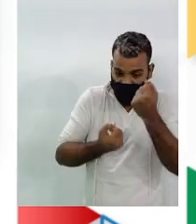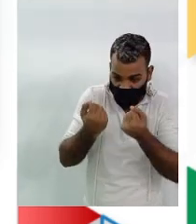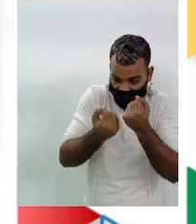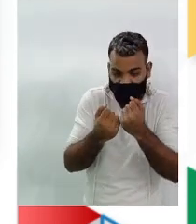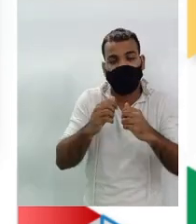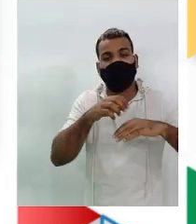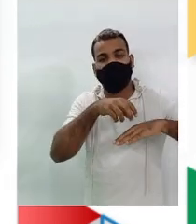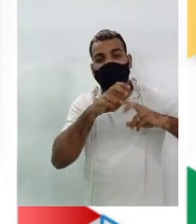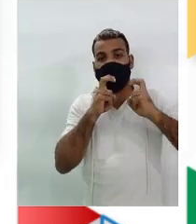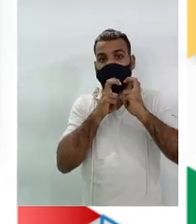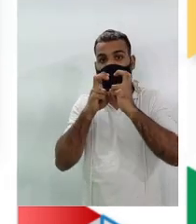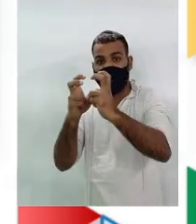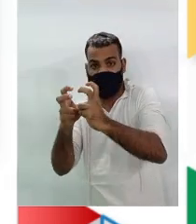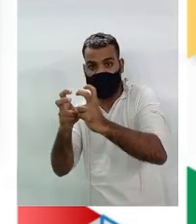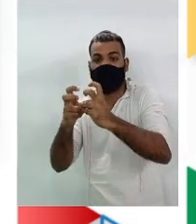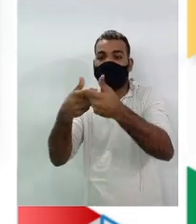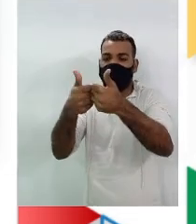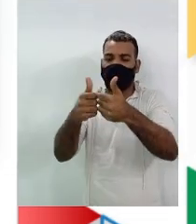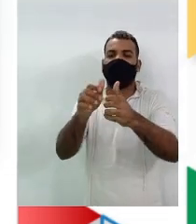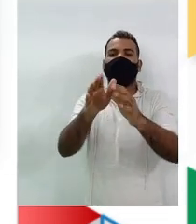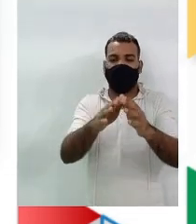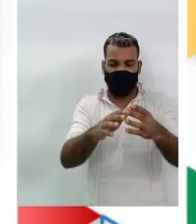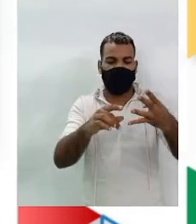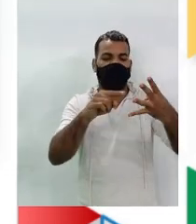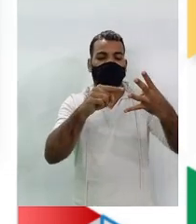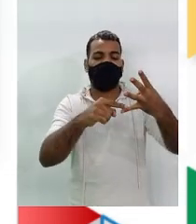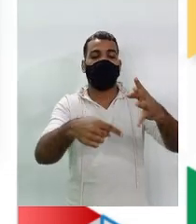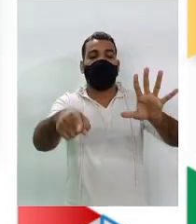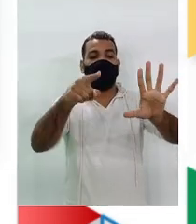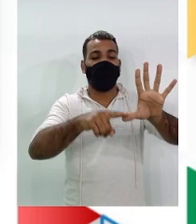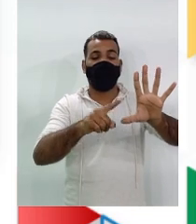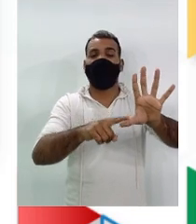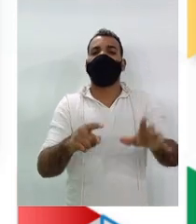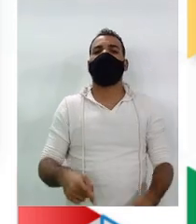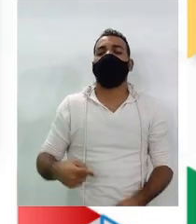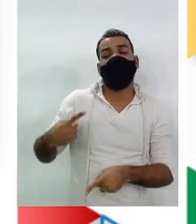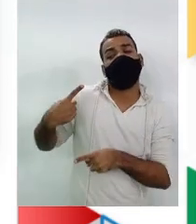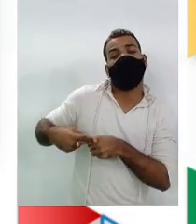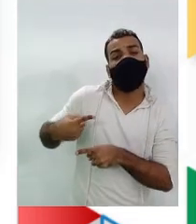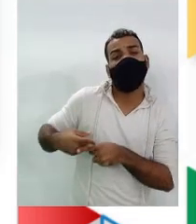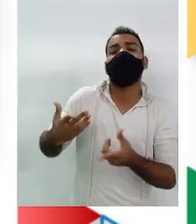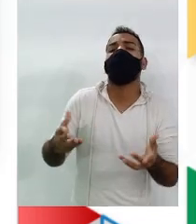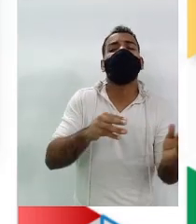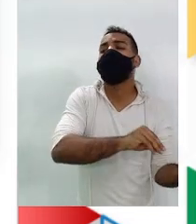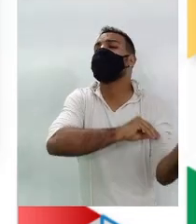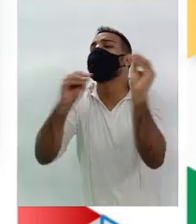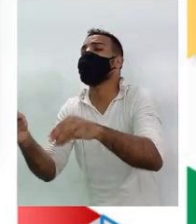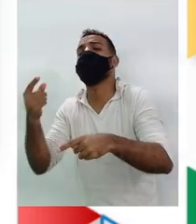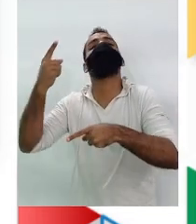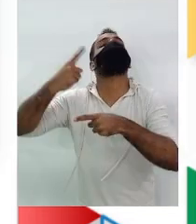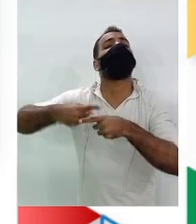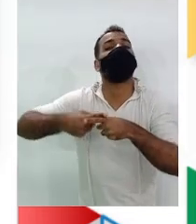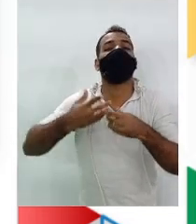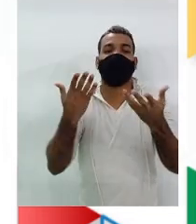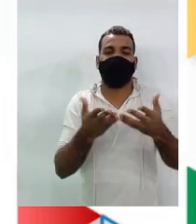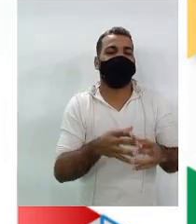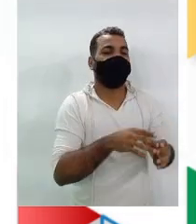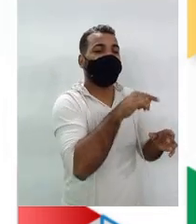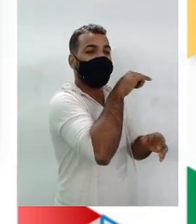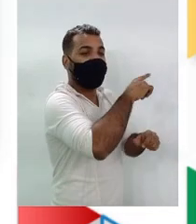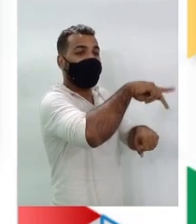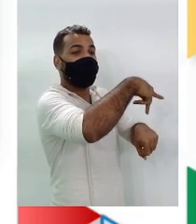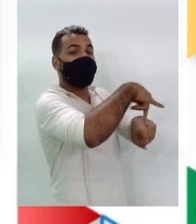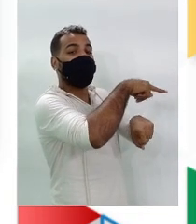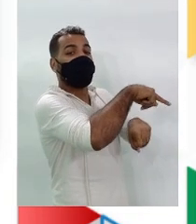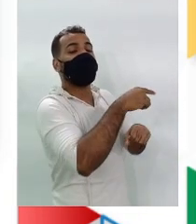porquê? Perdeu a mãe, o irmão, o avô, certo? Mortos na passagem de um furacão. Prestem